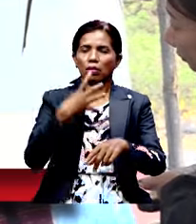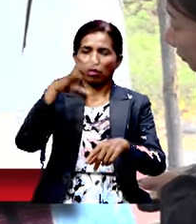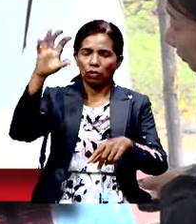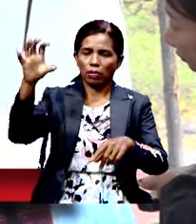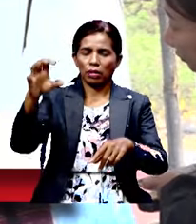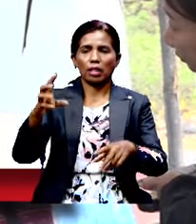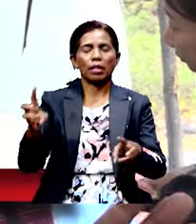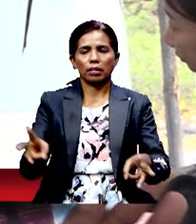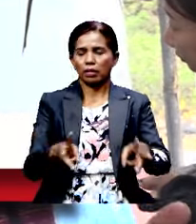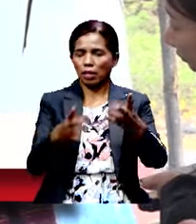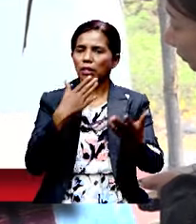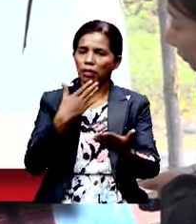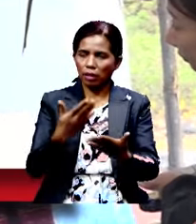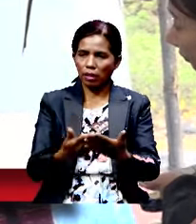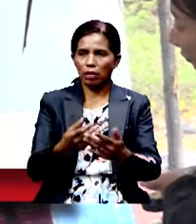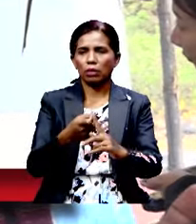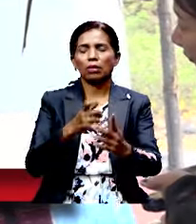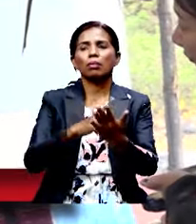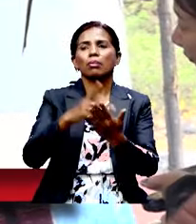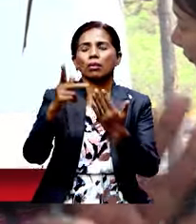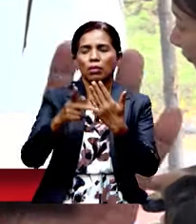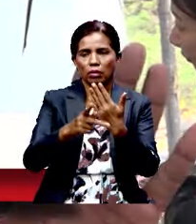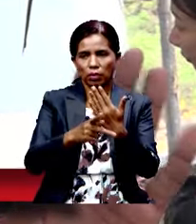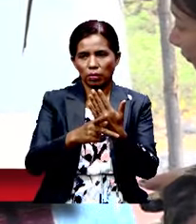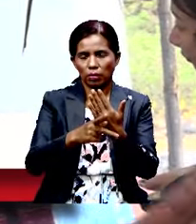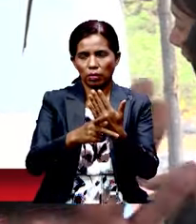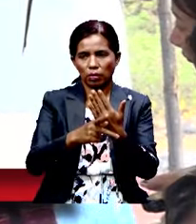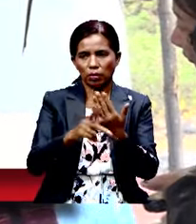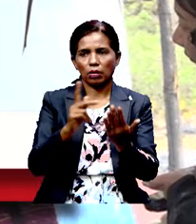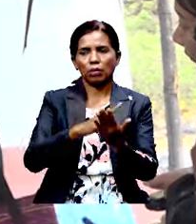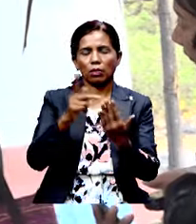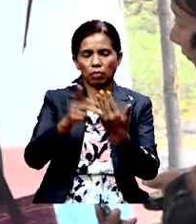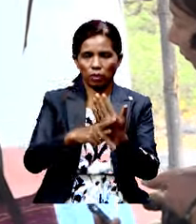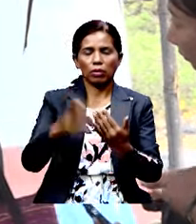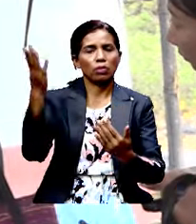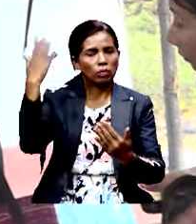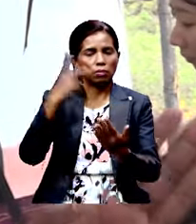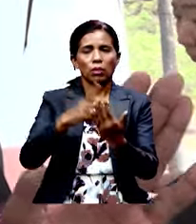Tama. Depois de hoje programa a governo anterior,